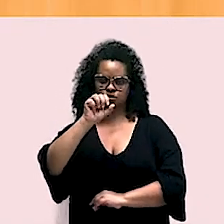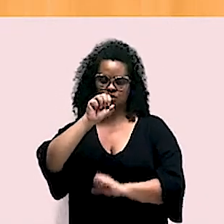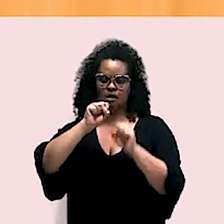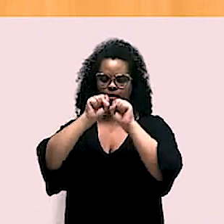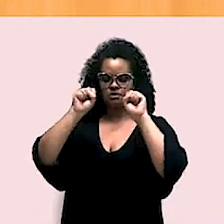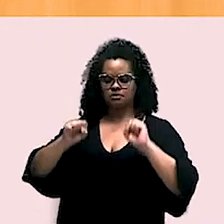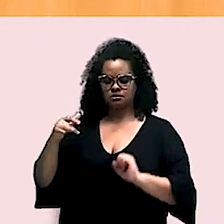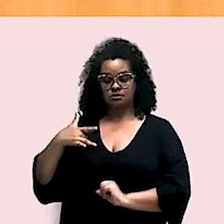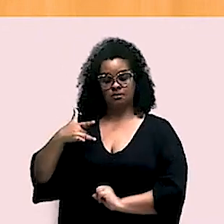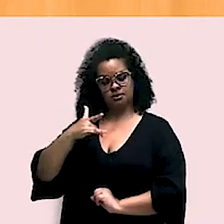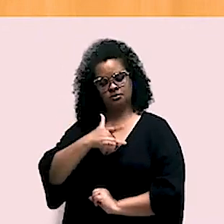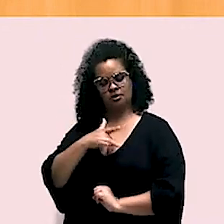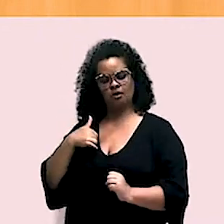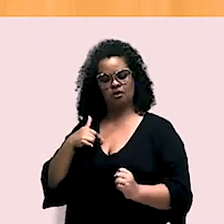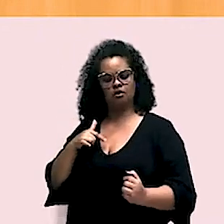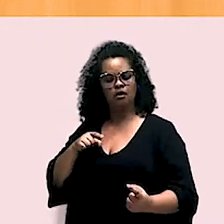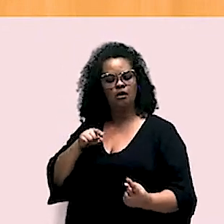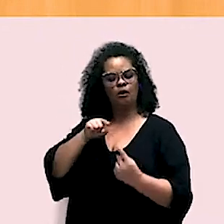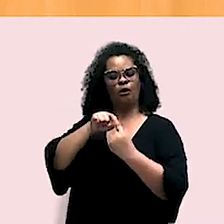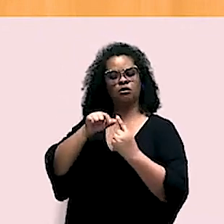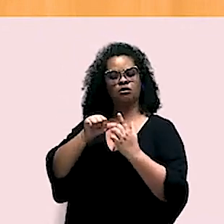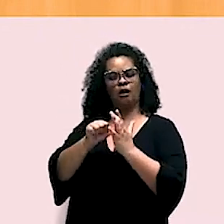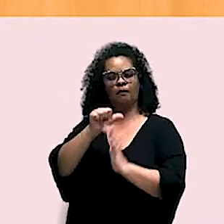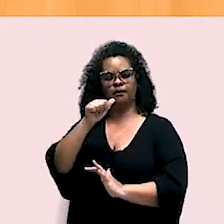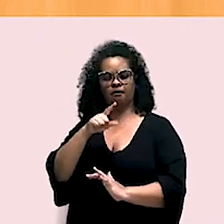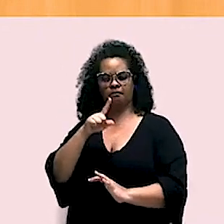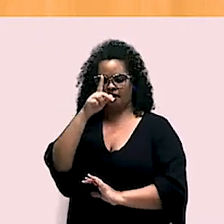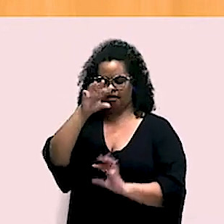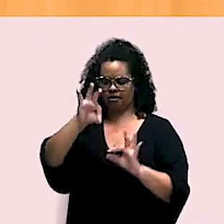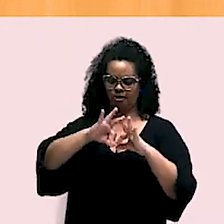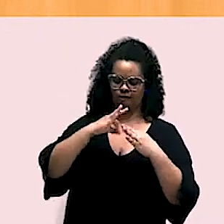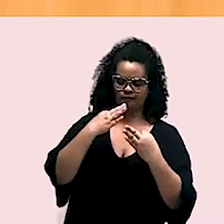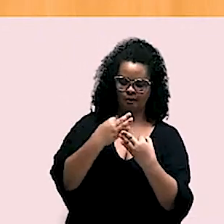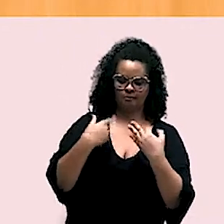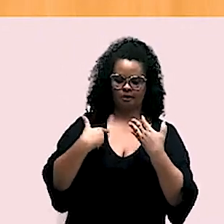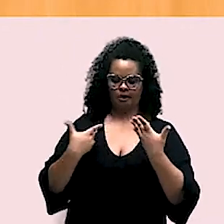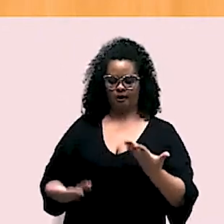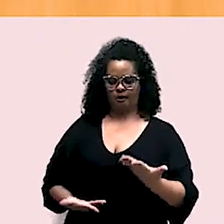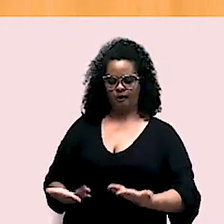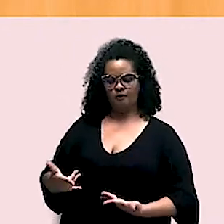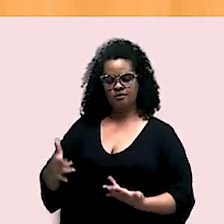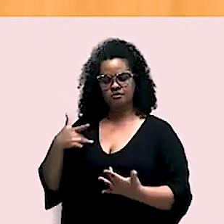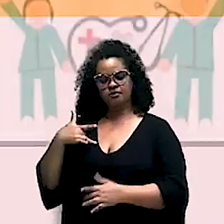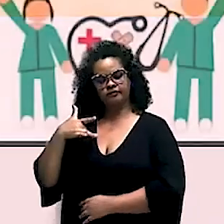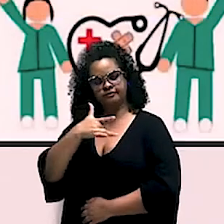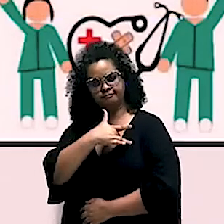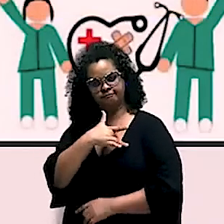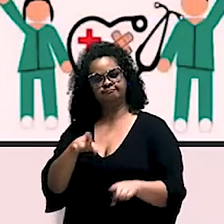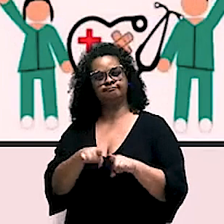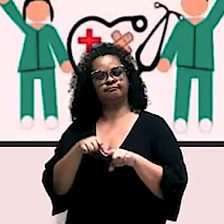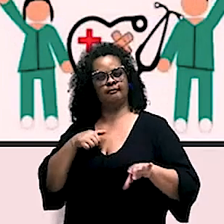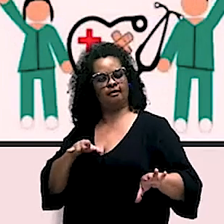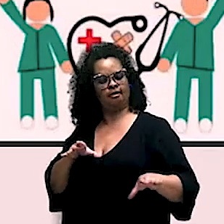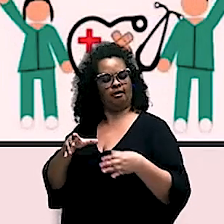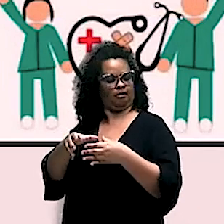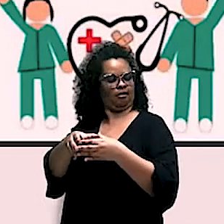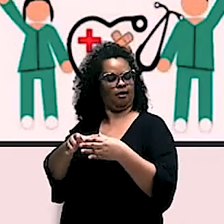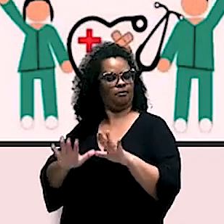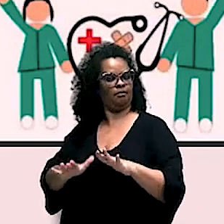contato das famílias, né, e dos cidadãos com os serviços de saúde e com as equipes de saúde, né?